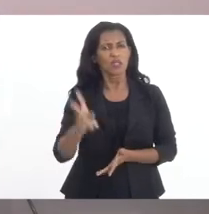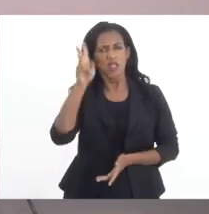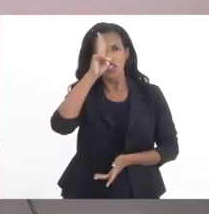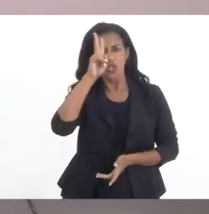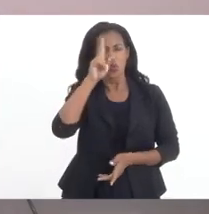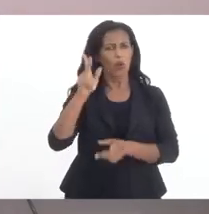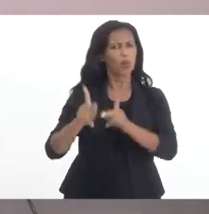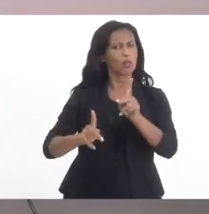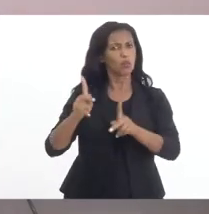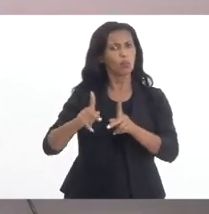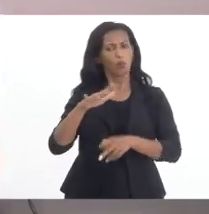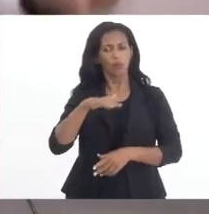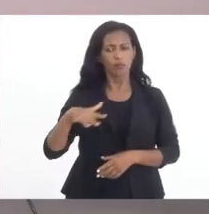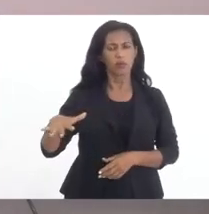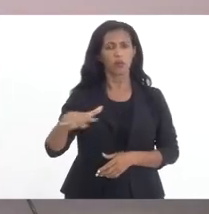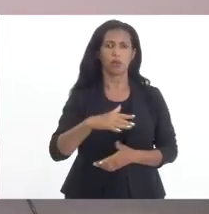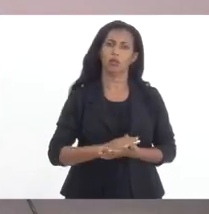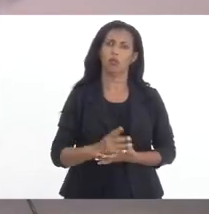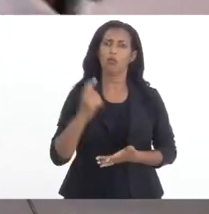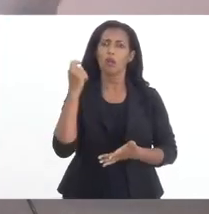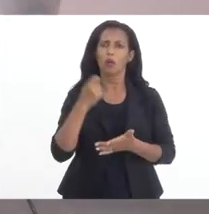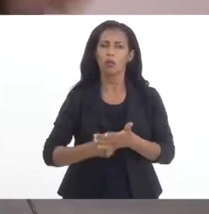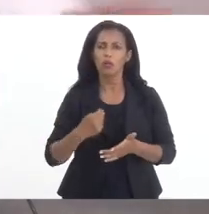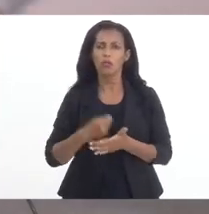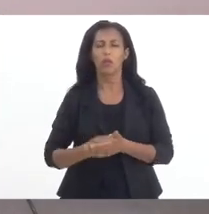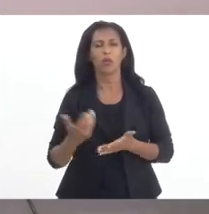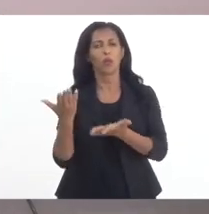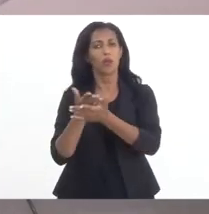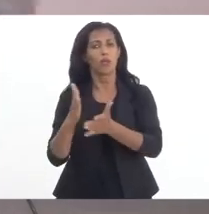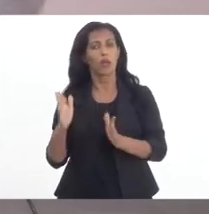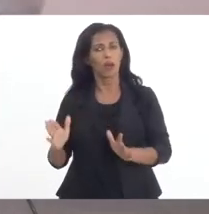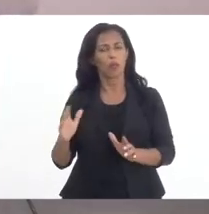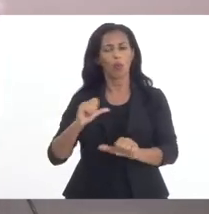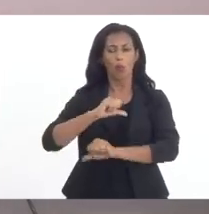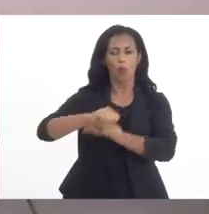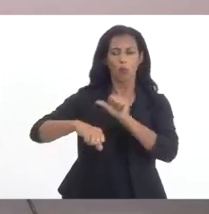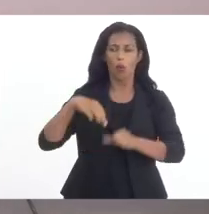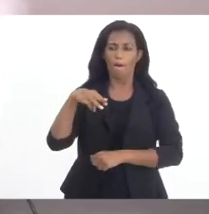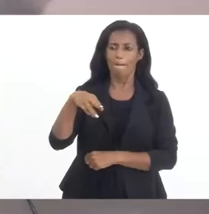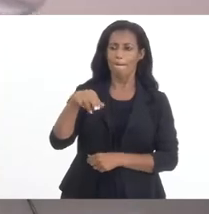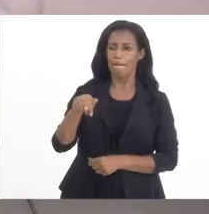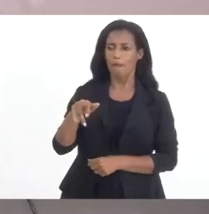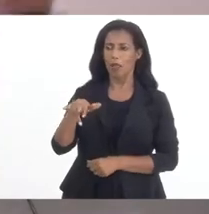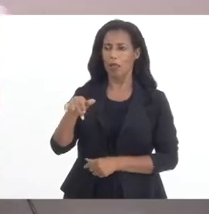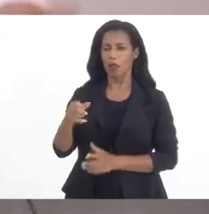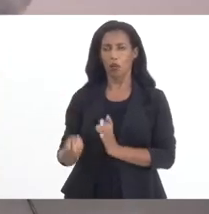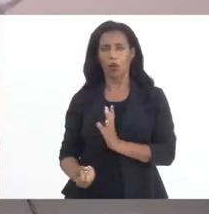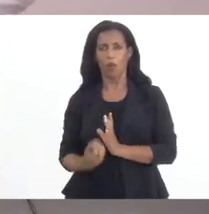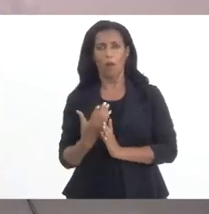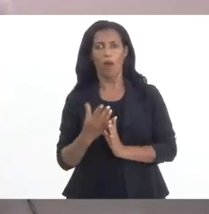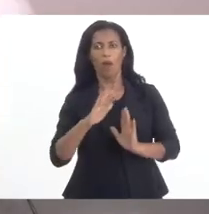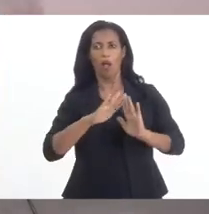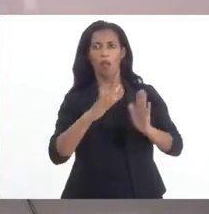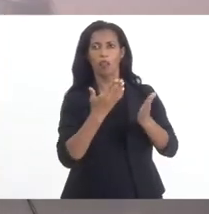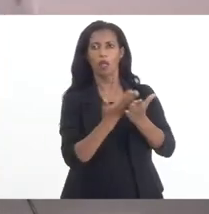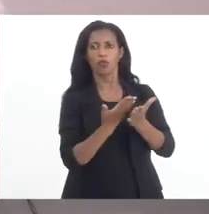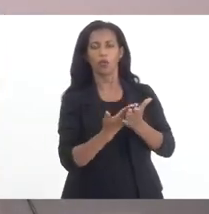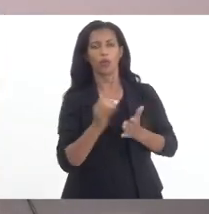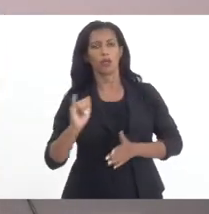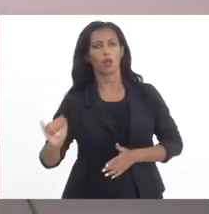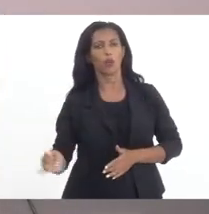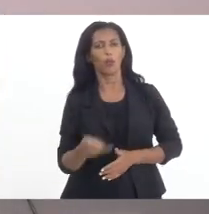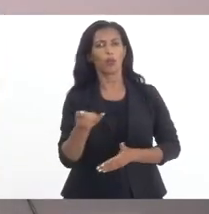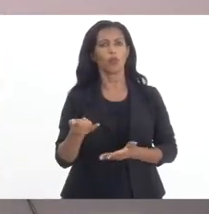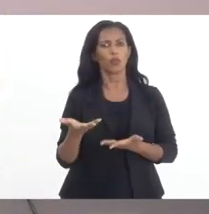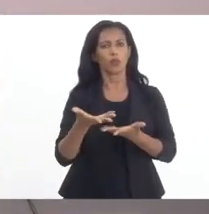história do povo da nossa região. Nós lutamos, quando acabou o Matador, para se implantar uma escola lá, que fosse integral, que fosse dar oportunidade à